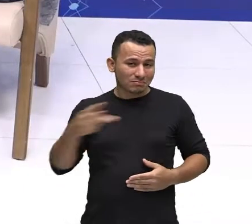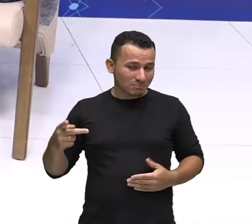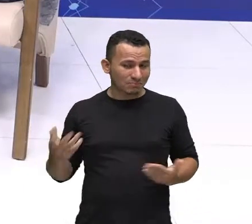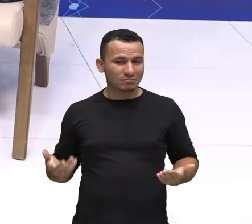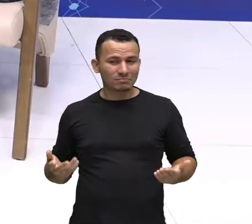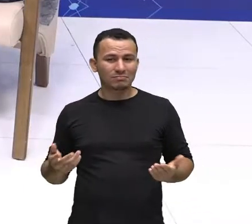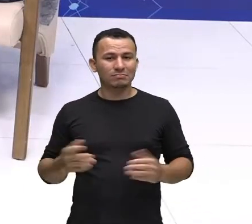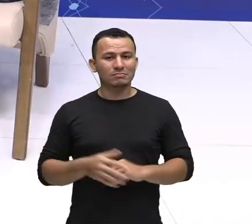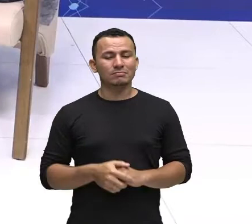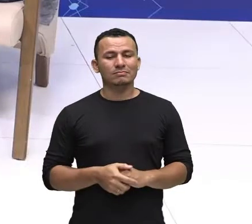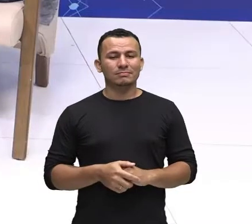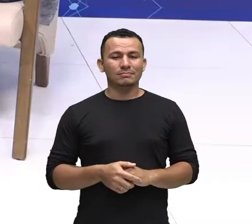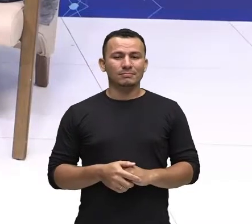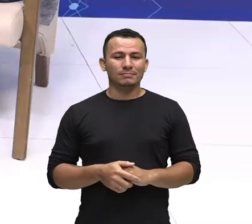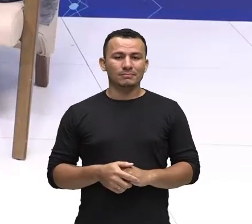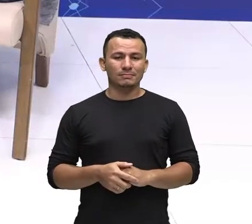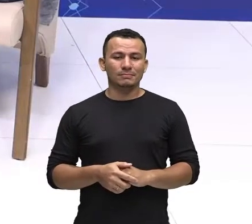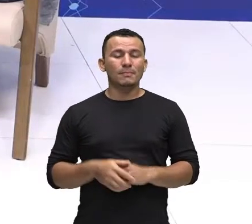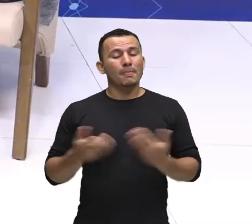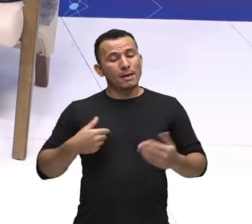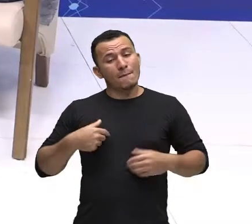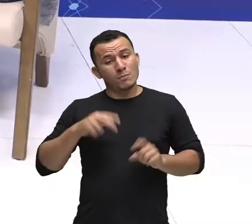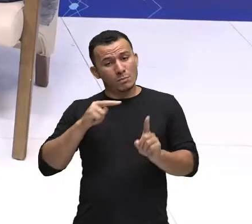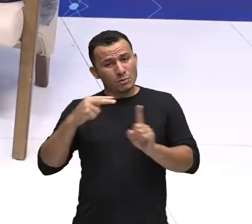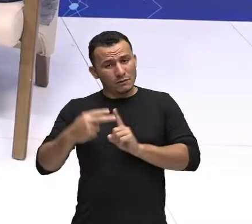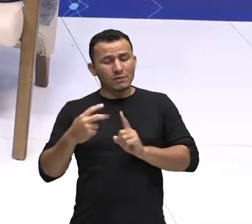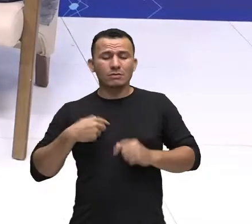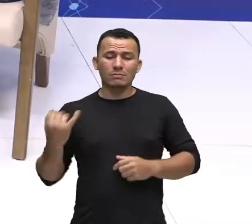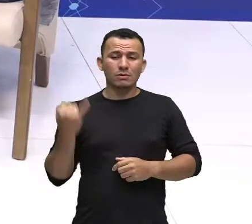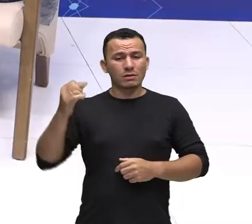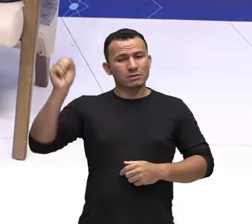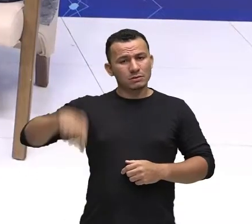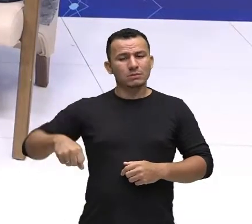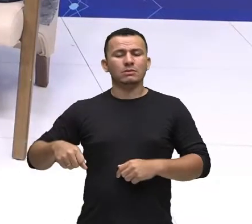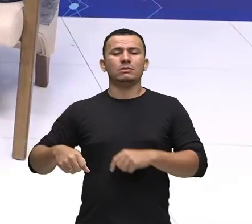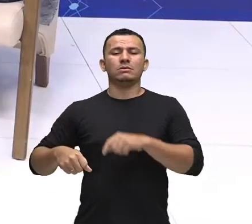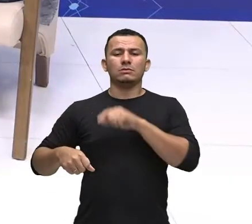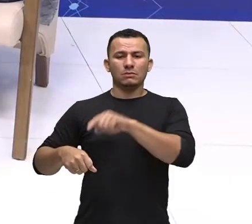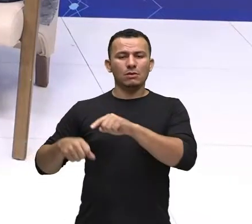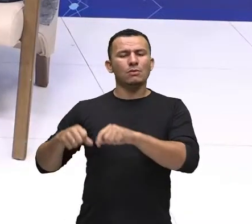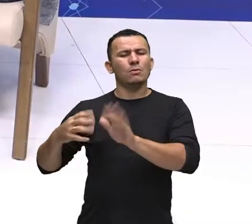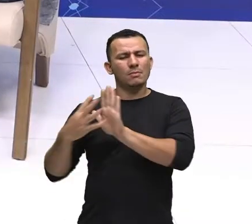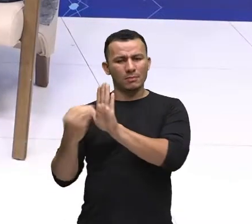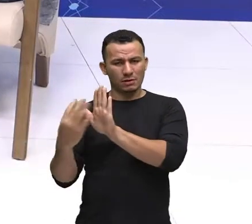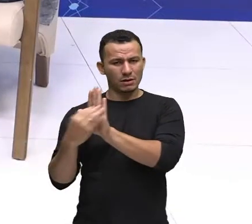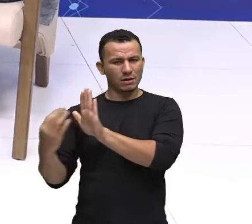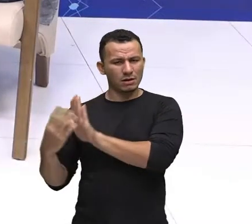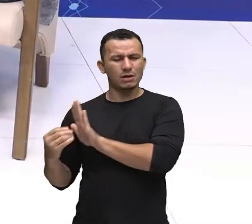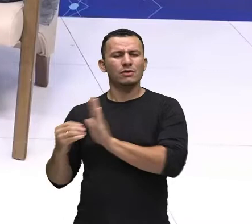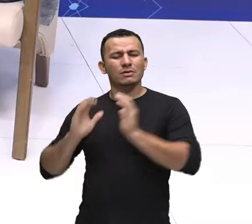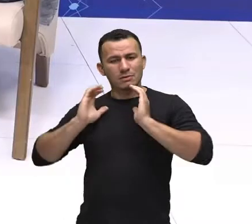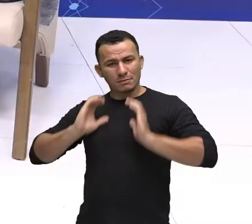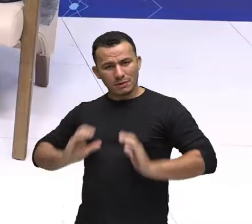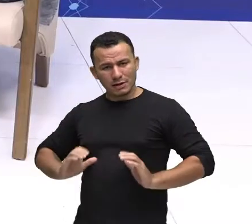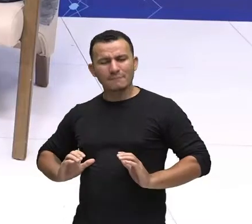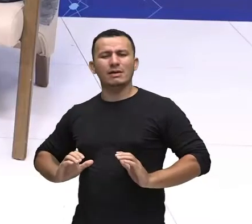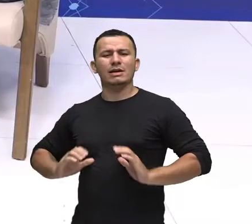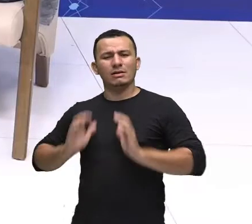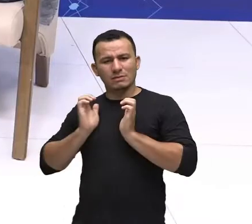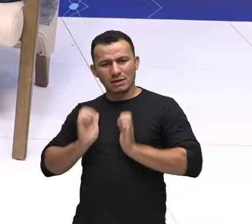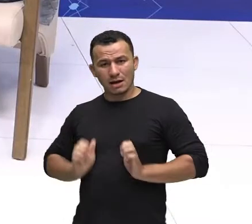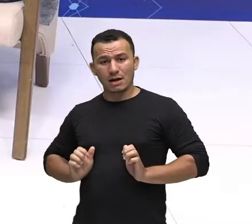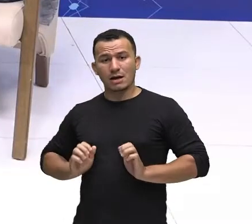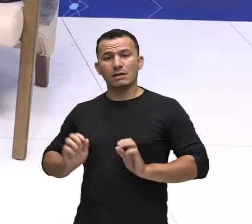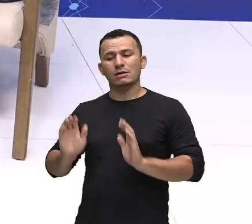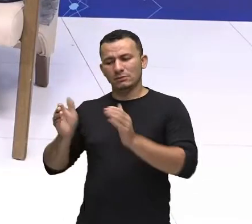ser substituído, né? Então, eu vejo assim, é importante esse modelo, essa postura do professor